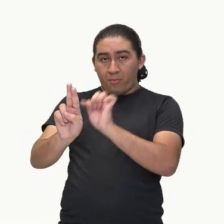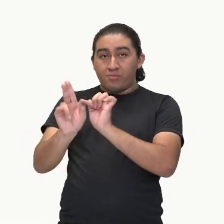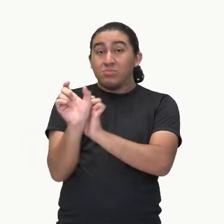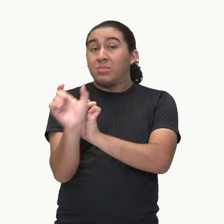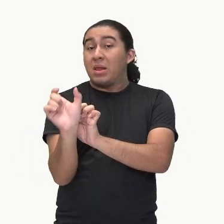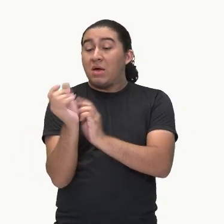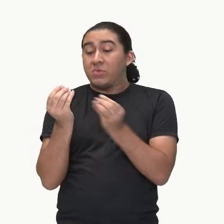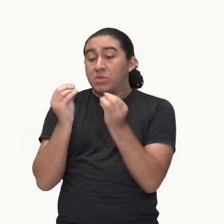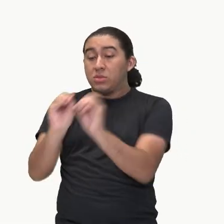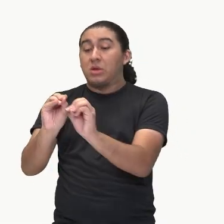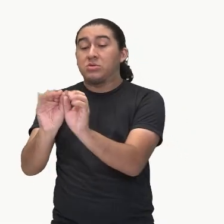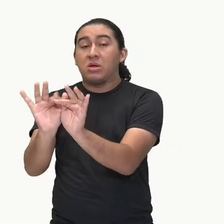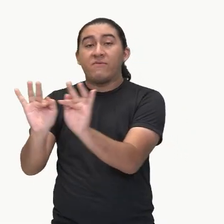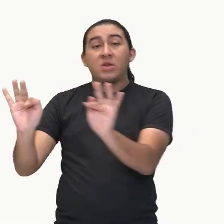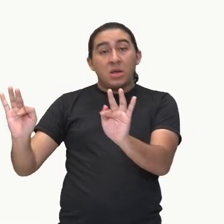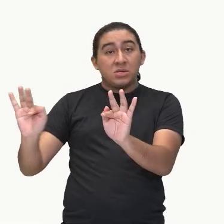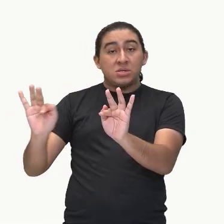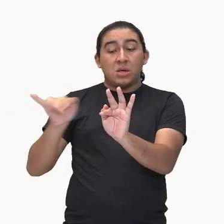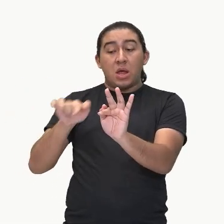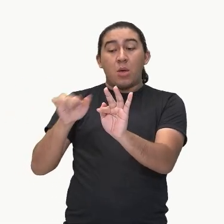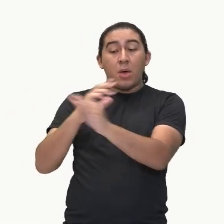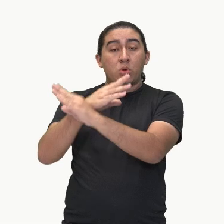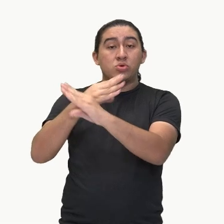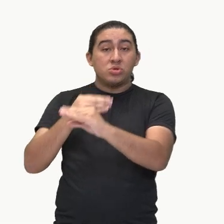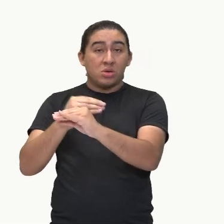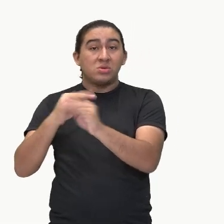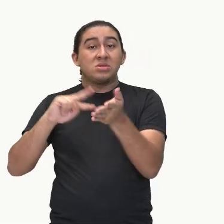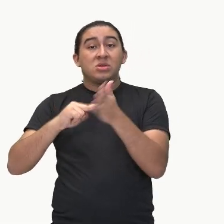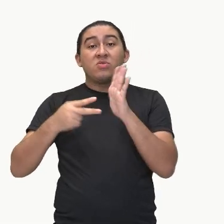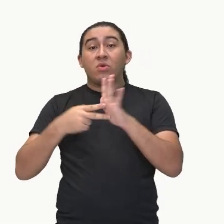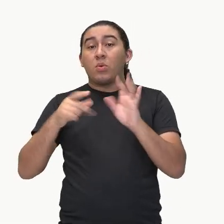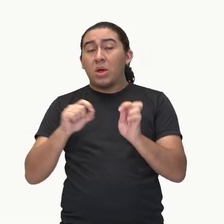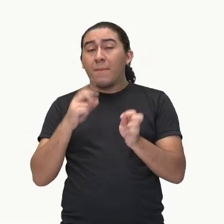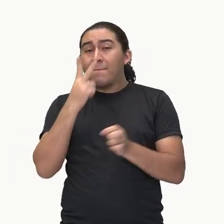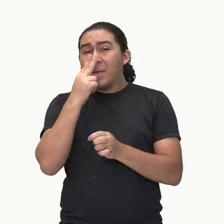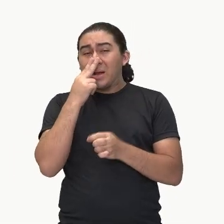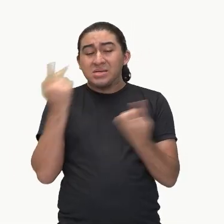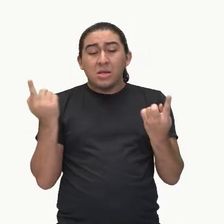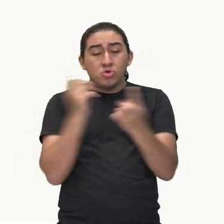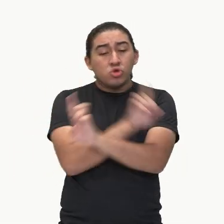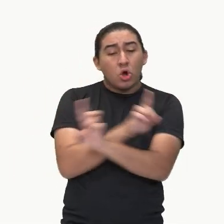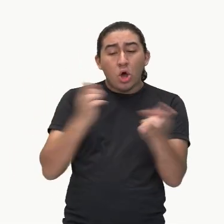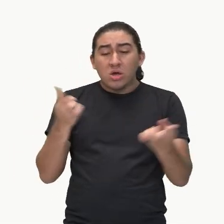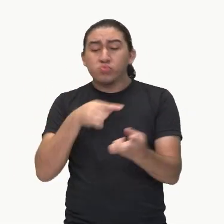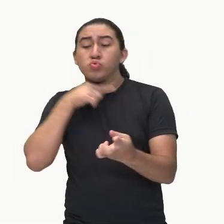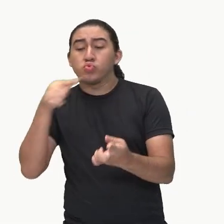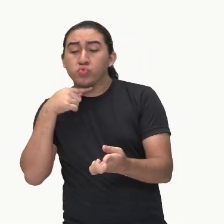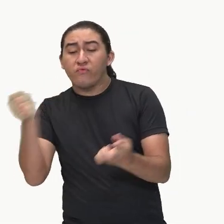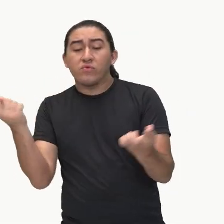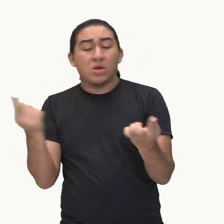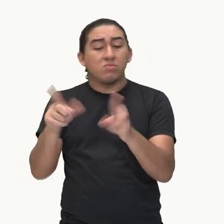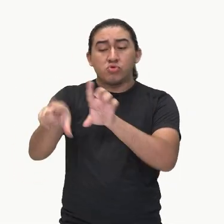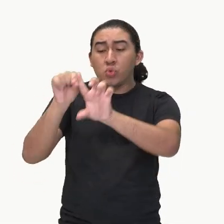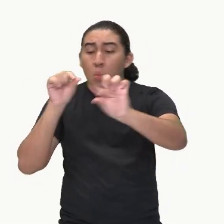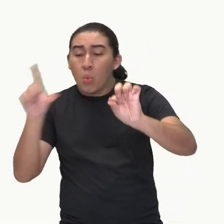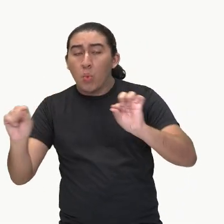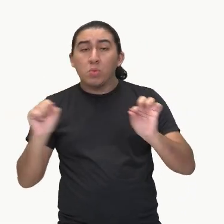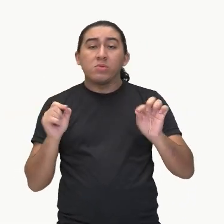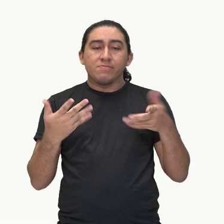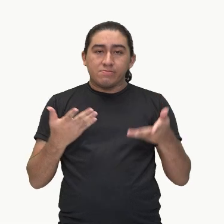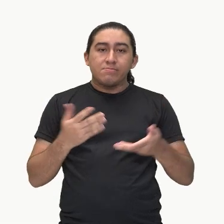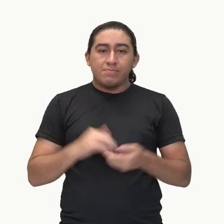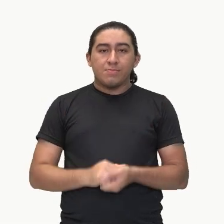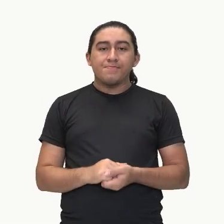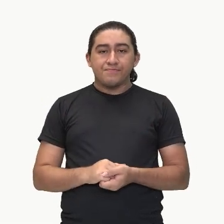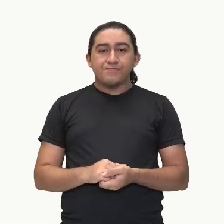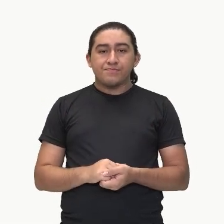é uma conjunção que dá esse efeito de sentido de alternância, de alternativa. Então, eu vou poder